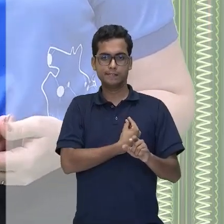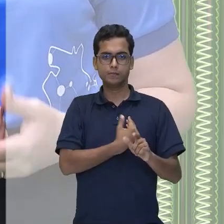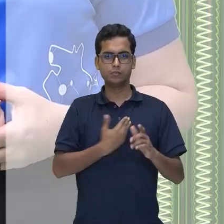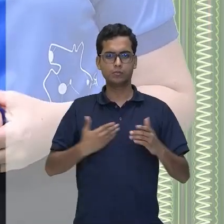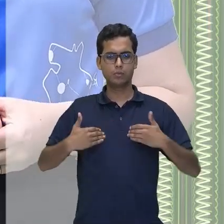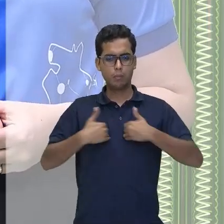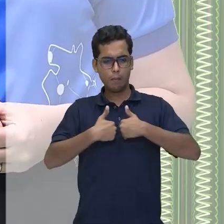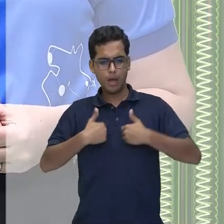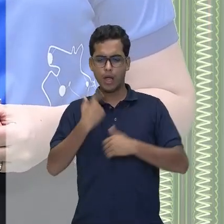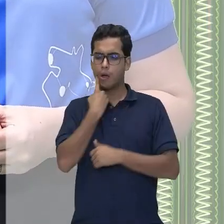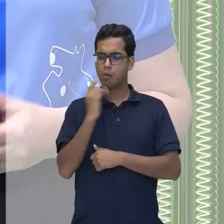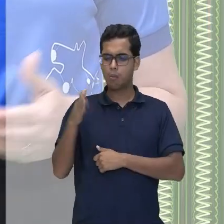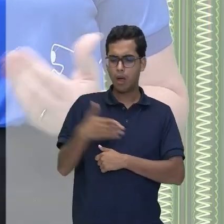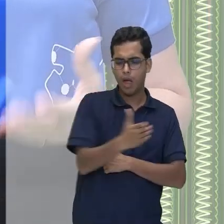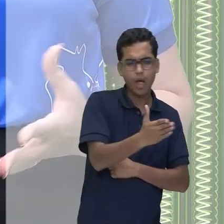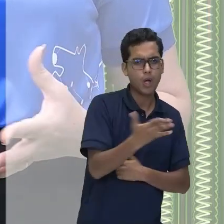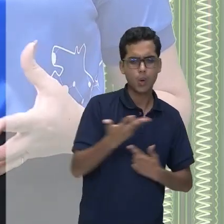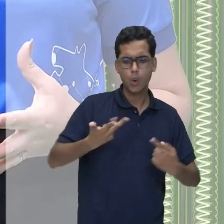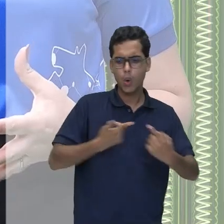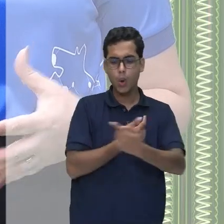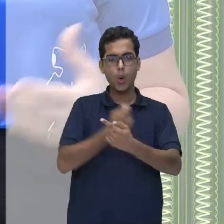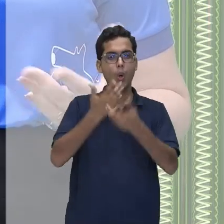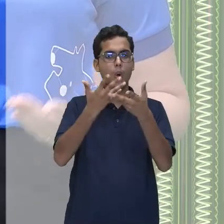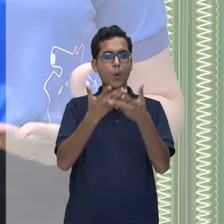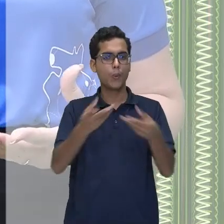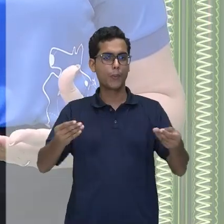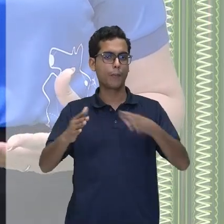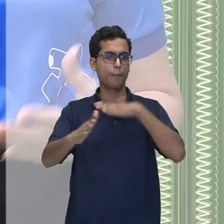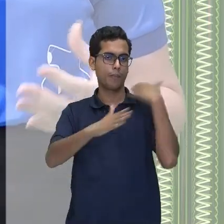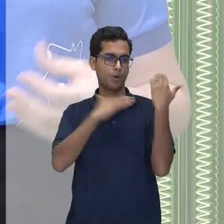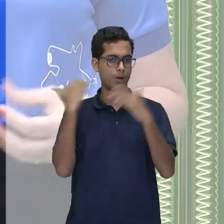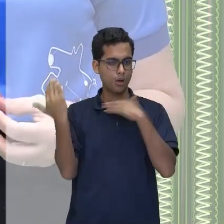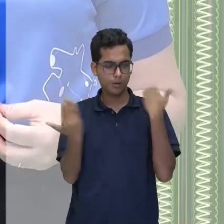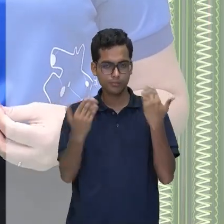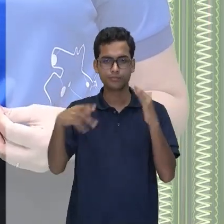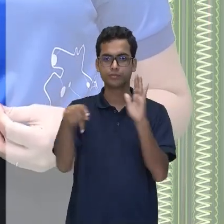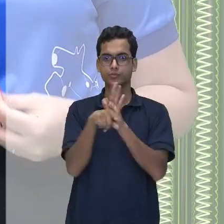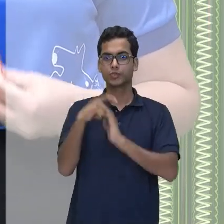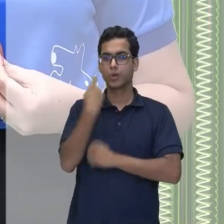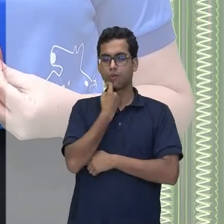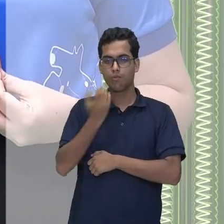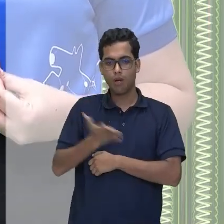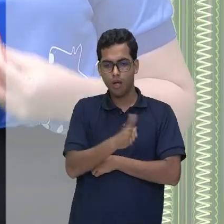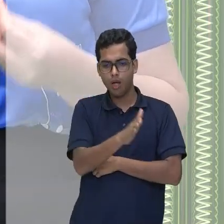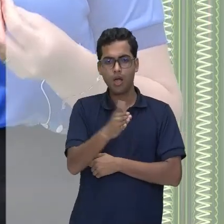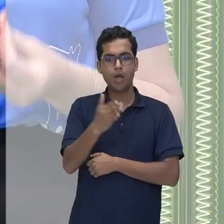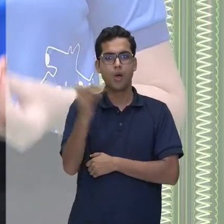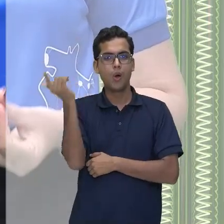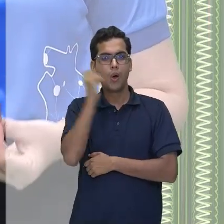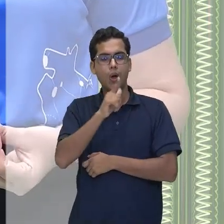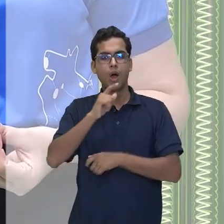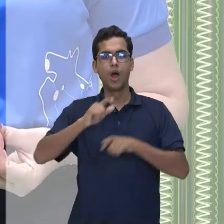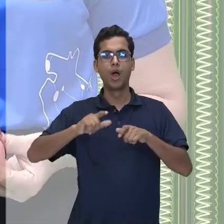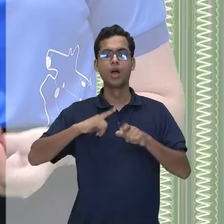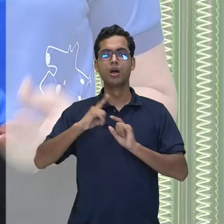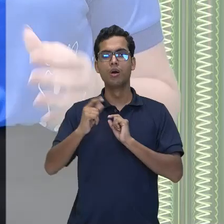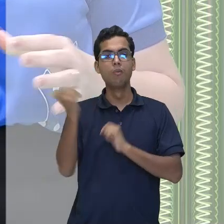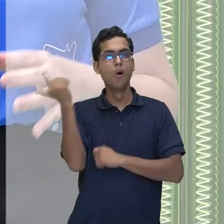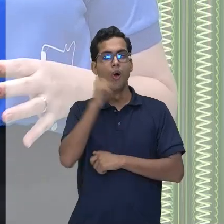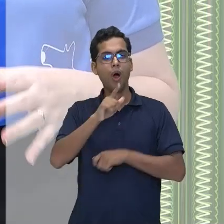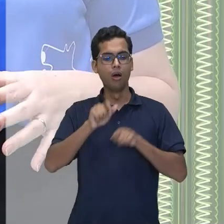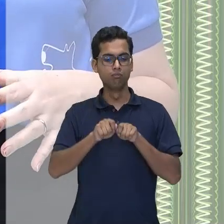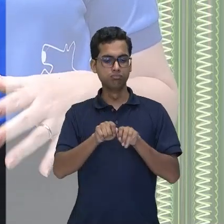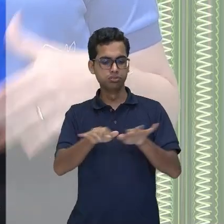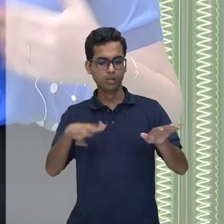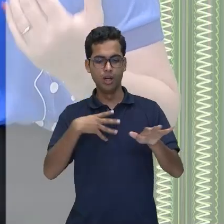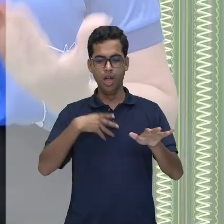peixes, principalmente, tá? E os peixes, gente, para se reproduzir, eles dependem de condições, assim, bem específicas.